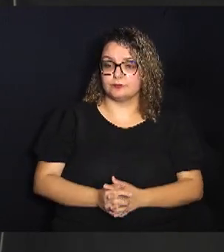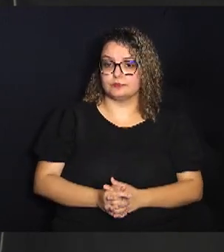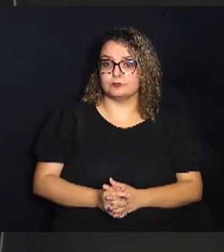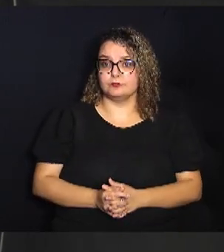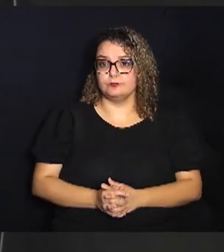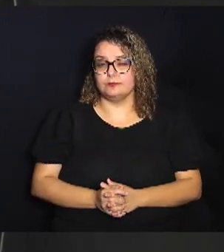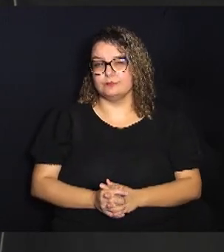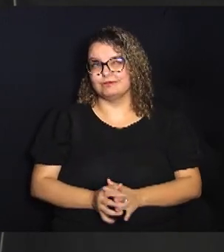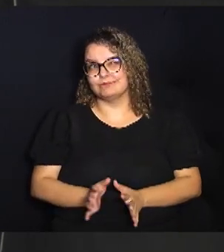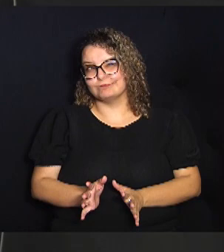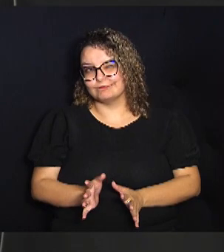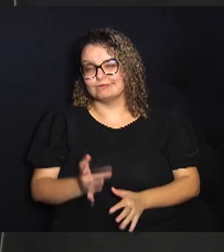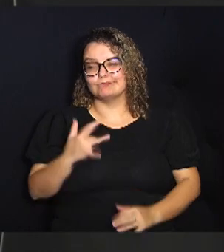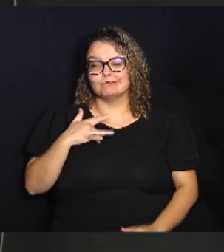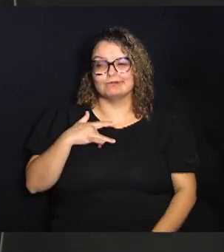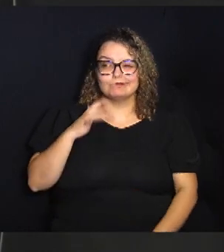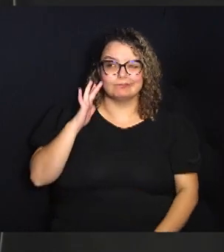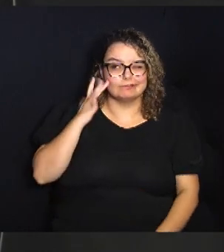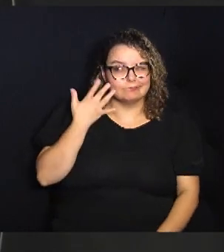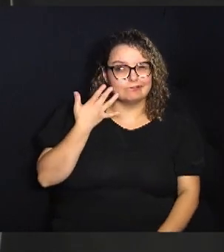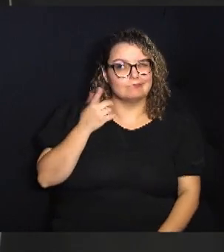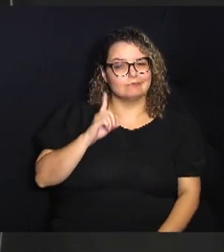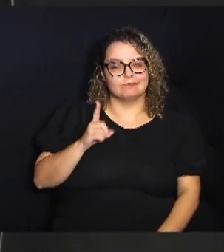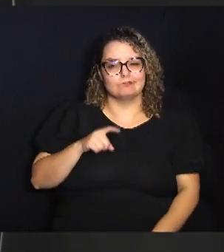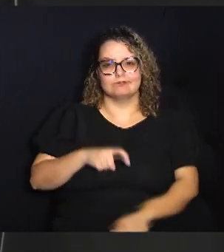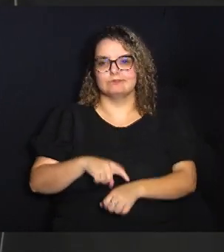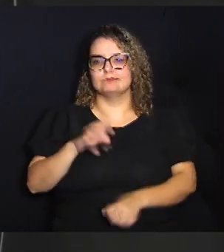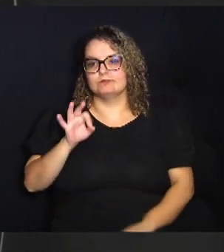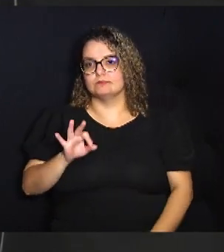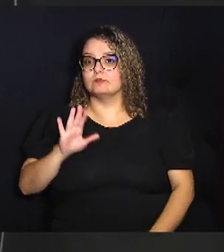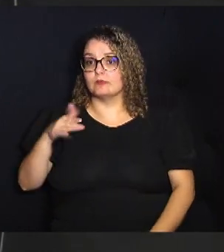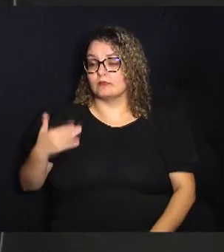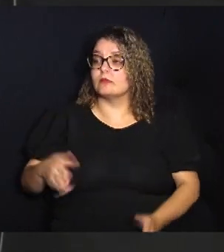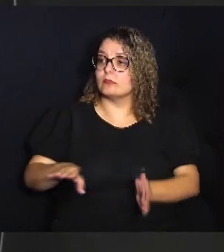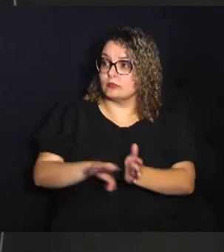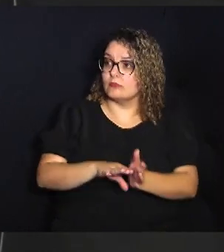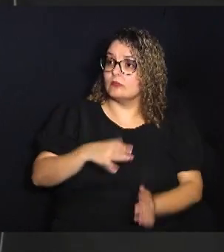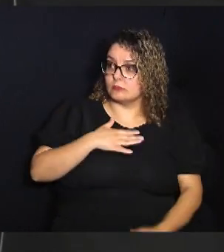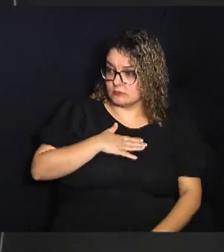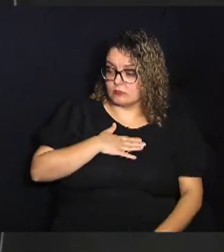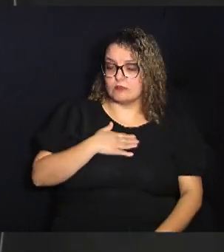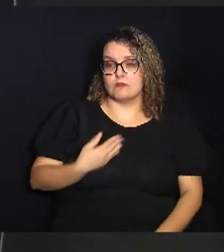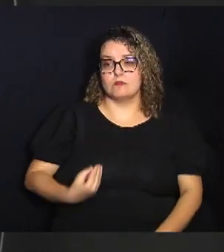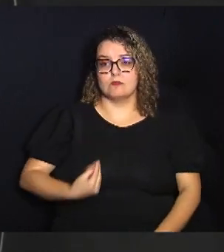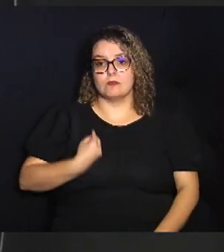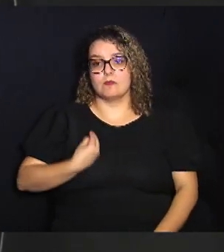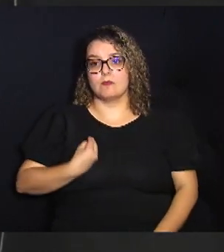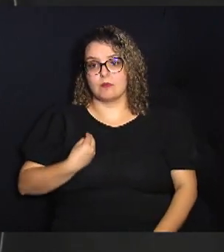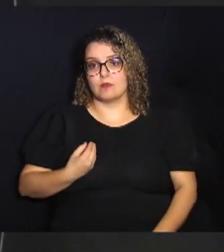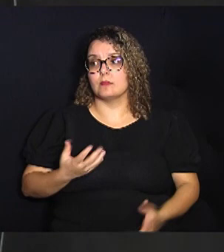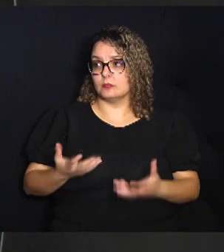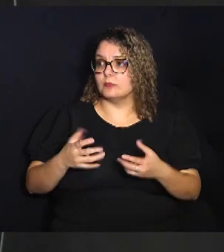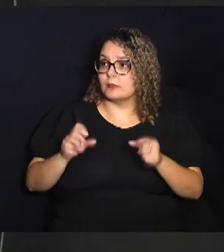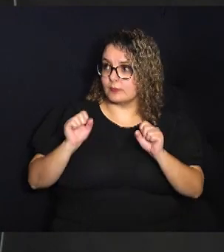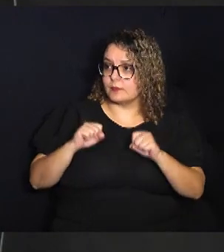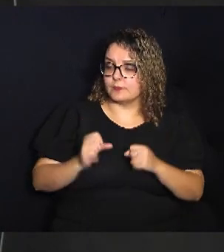olha, eu acho que não é o momento ideal. Quando chegar esse momento na minha vida, eu quero, sim,